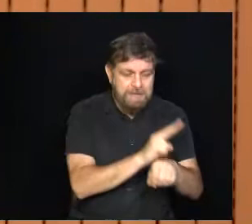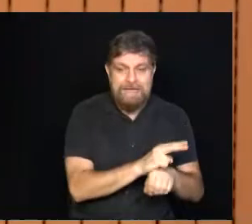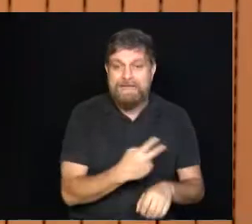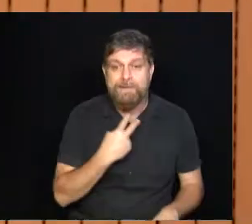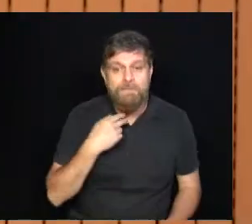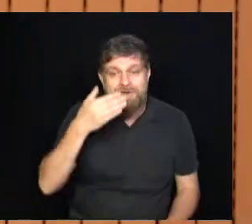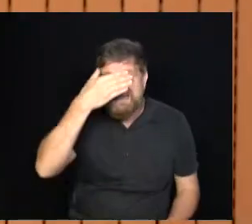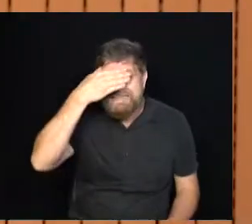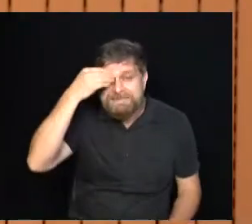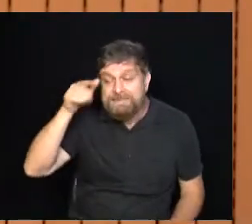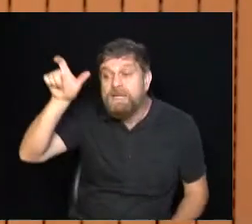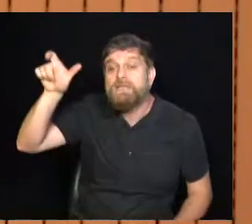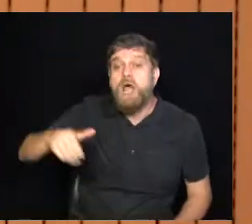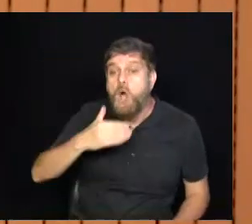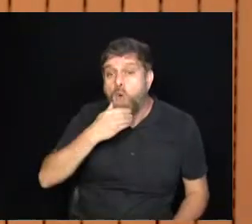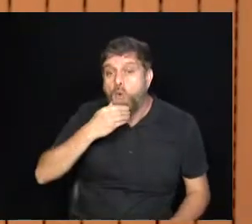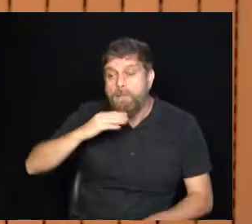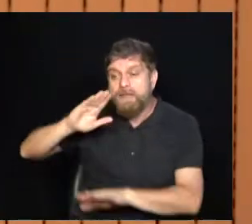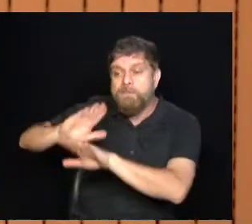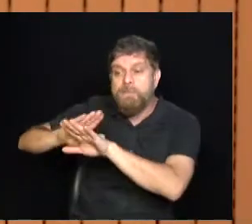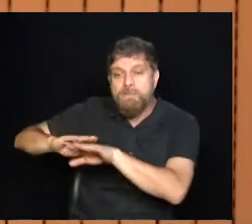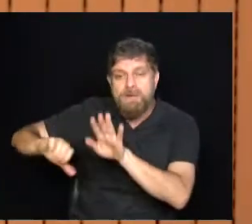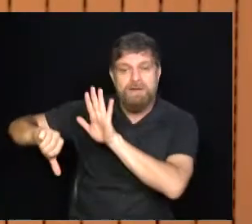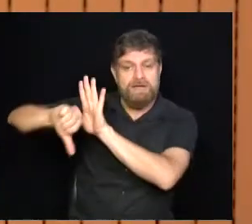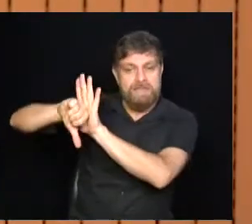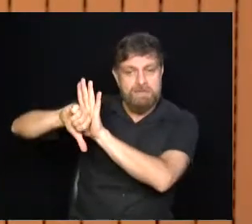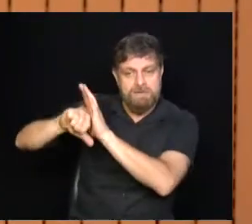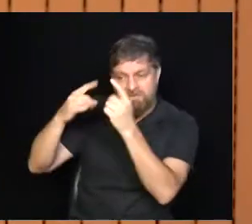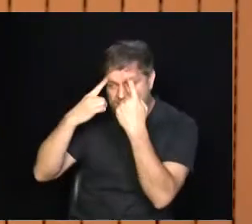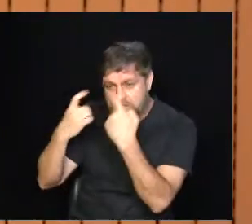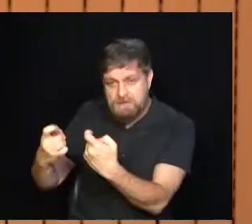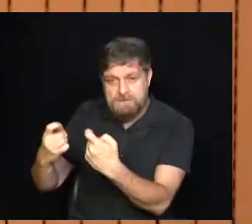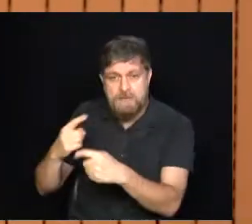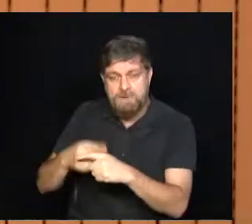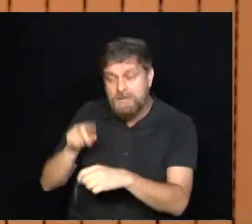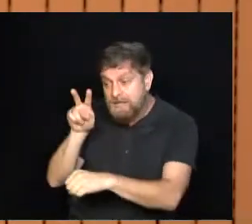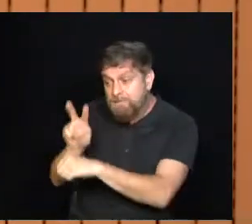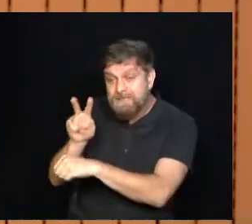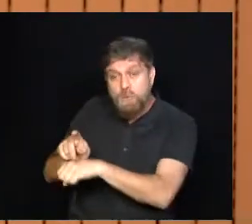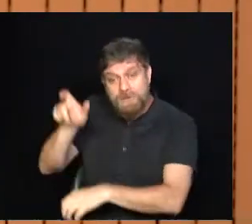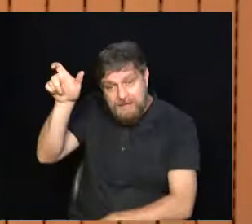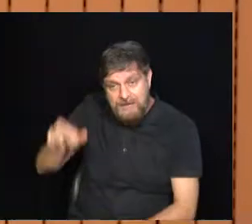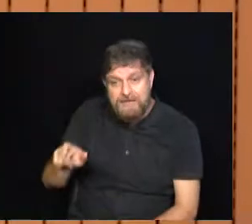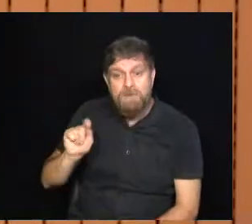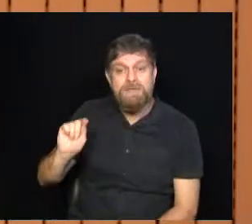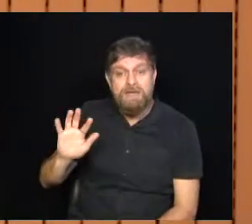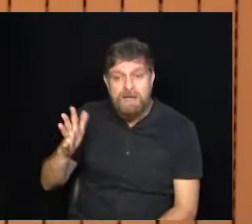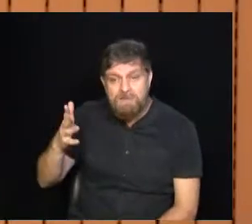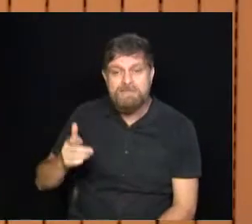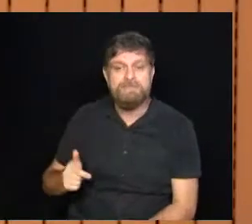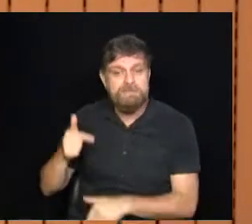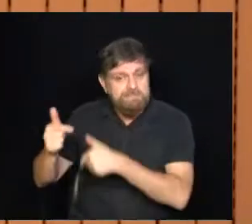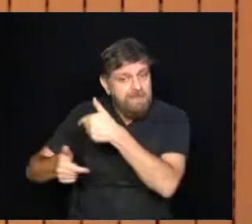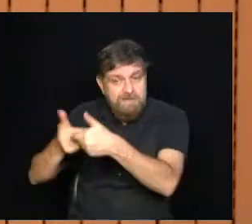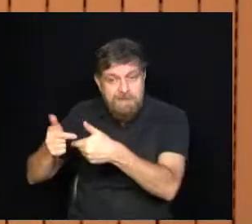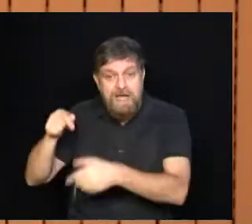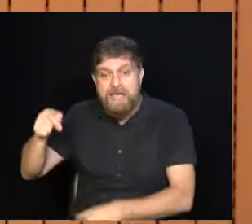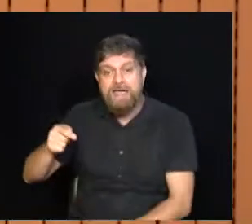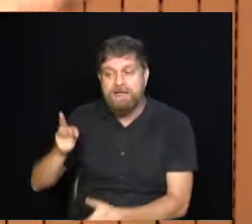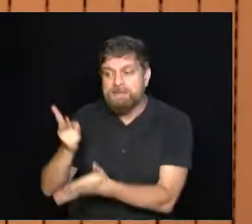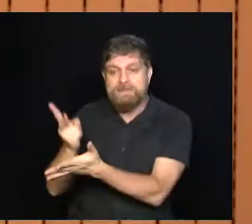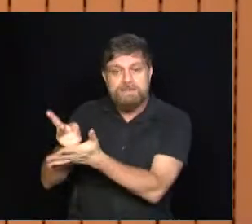esquecer desse autor, né, que é ele que comete. Porque se a gente não cuida desse autor, a gente não trabalha, ele